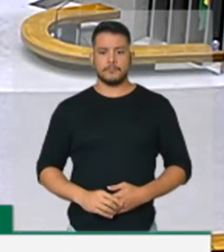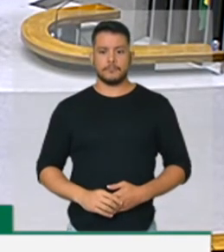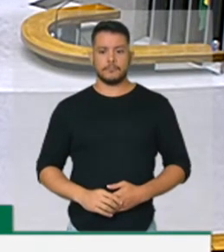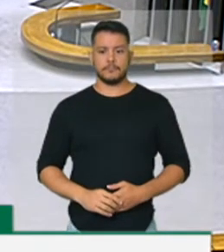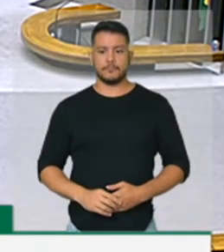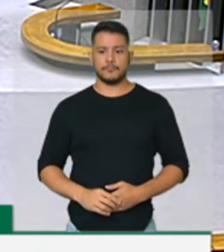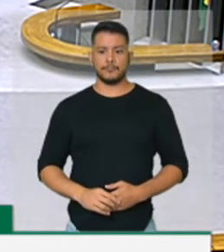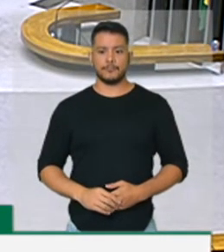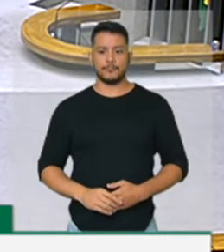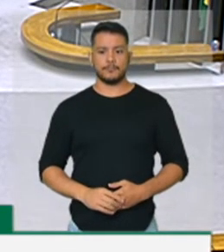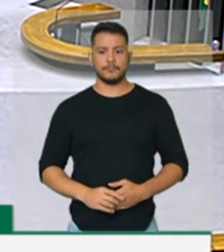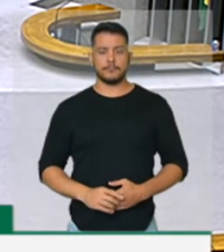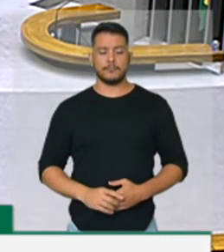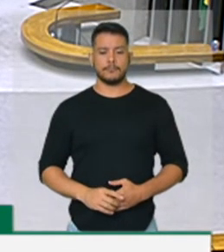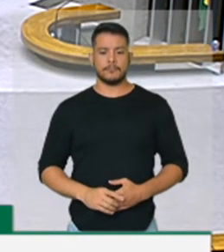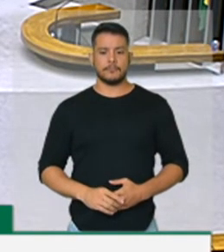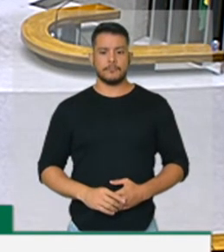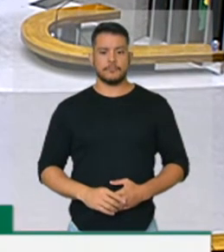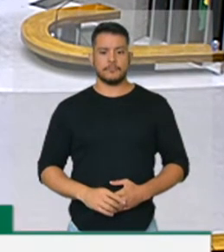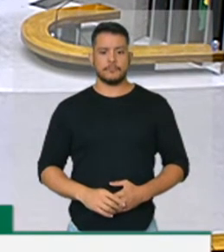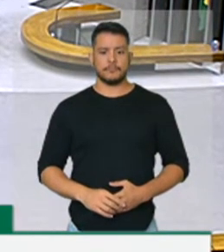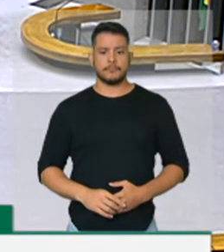Para concluir, deputada, se quiser concluir.